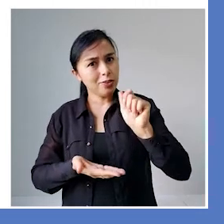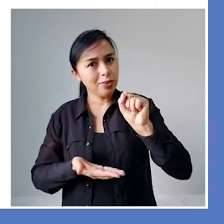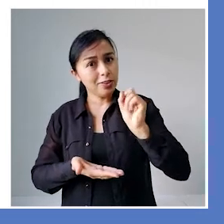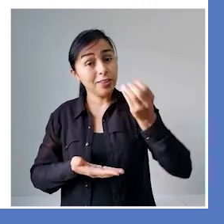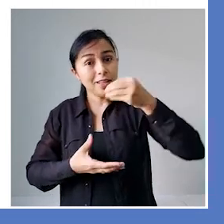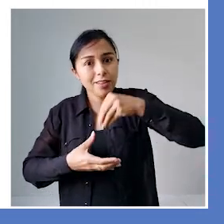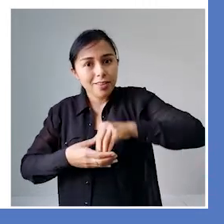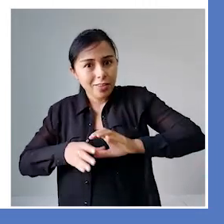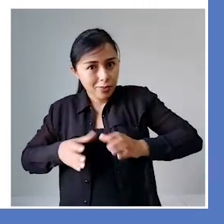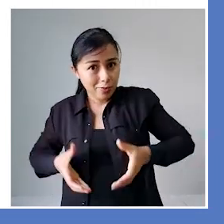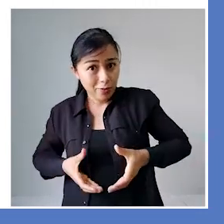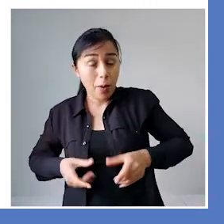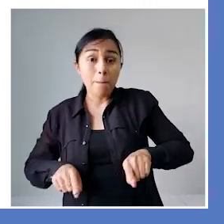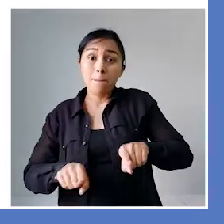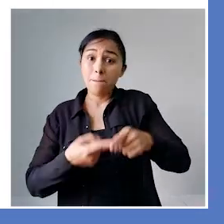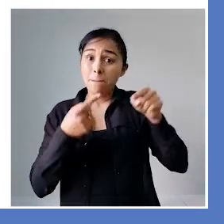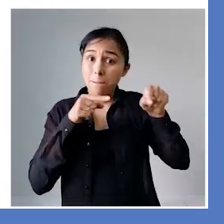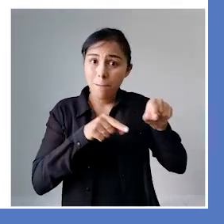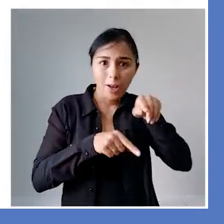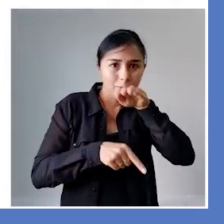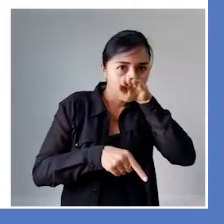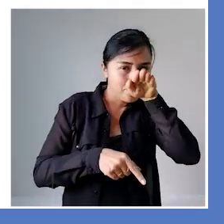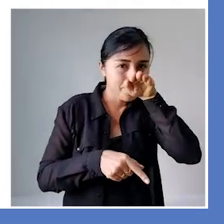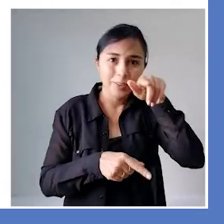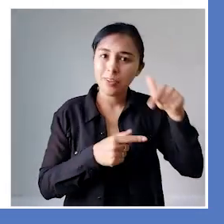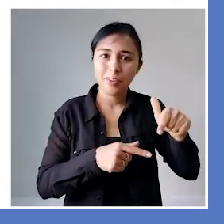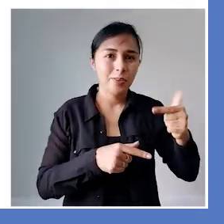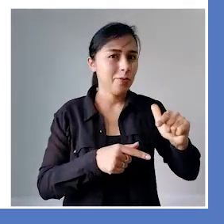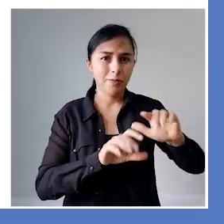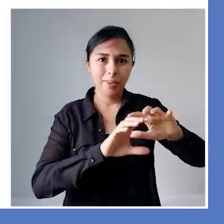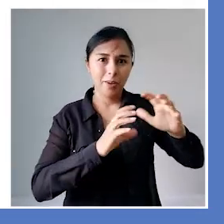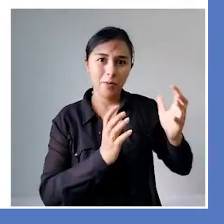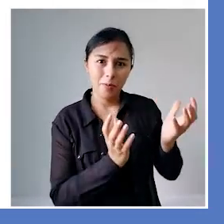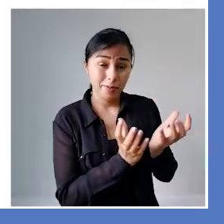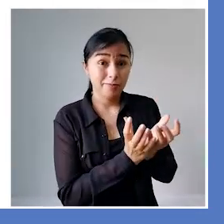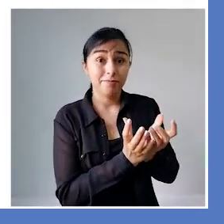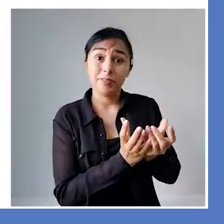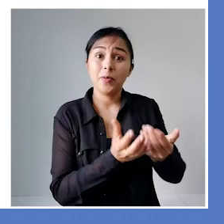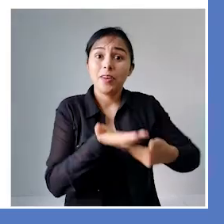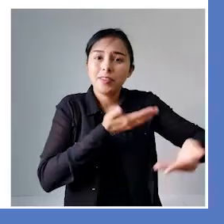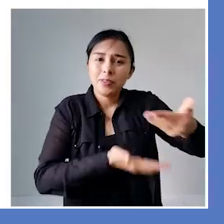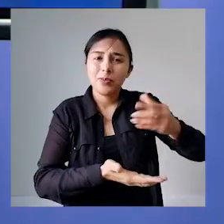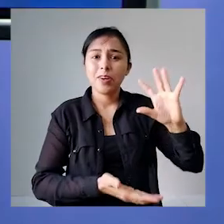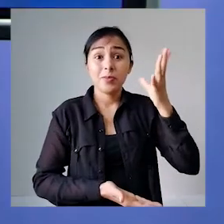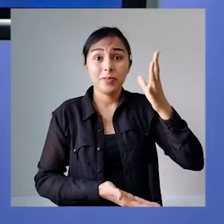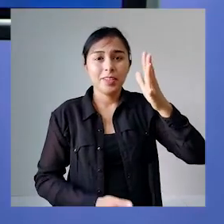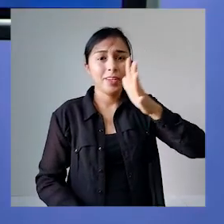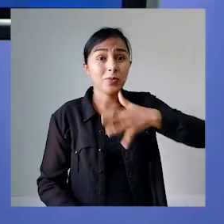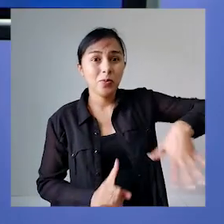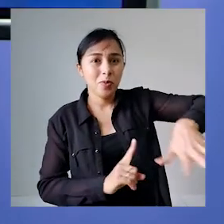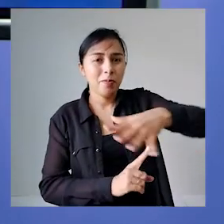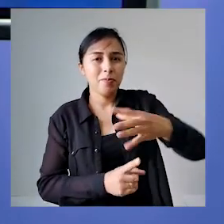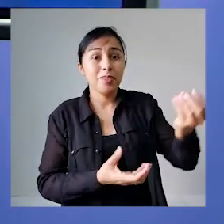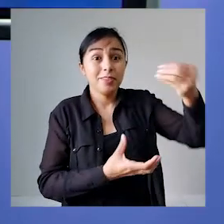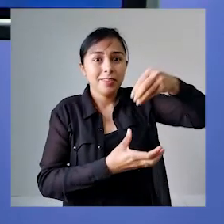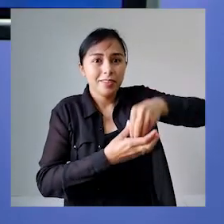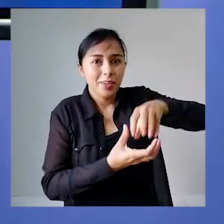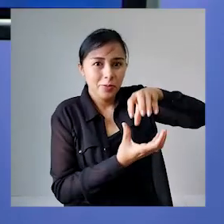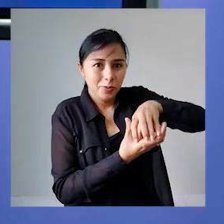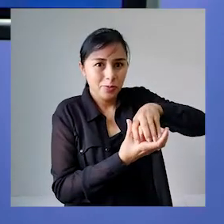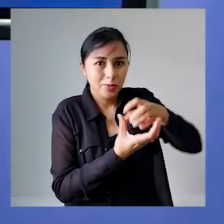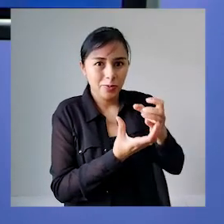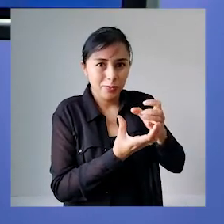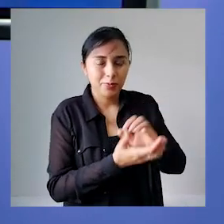ornitorrincos, eles não são placentários. Então, essa troca gasosa acontece com o ambiente, na casca do ovo. As aves são organismos que